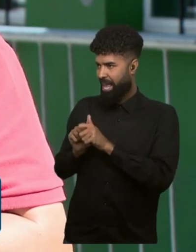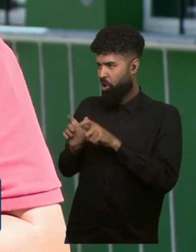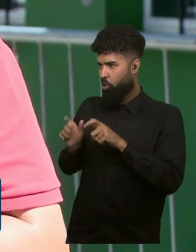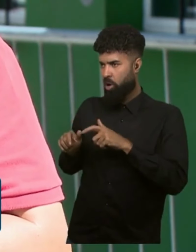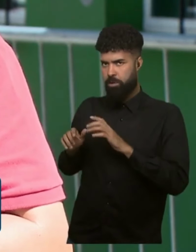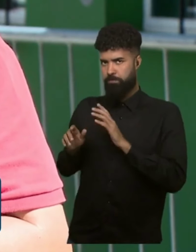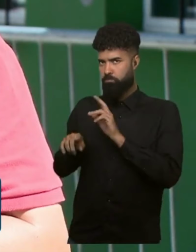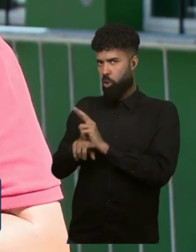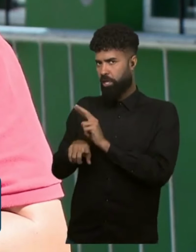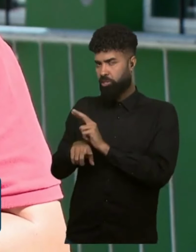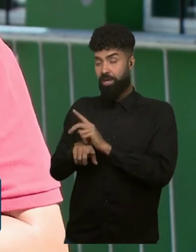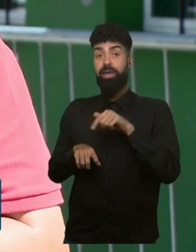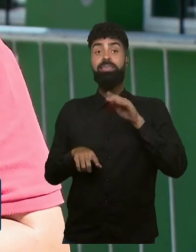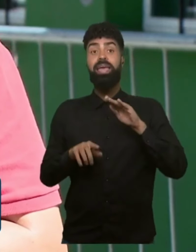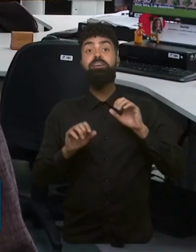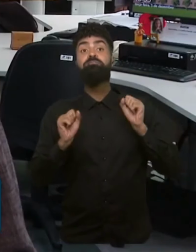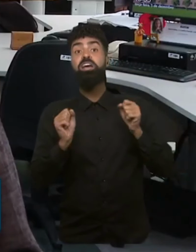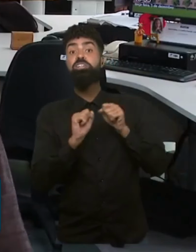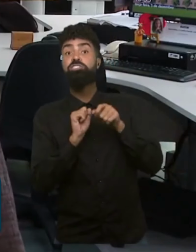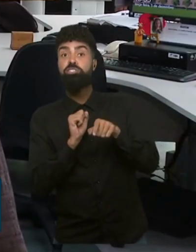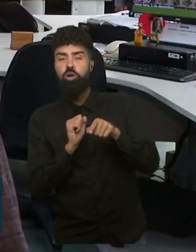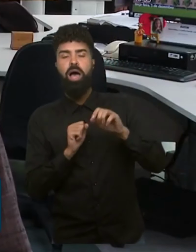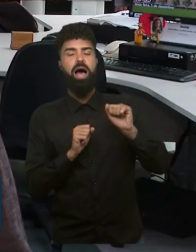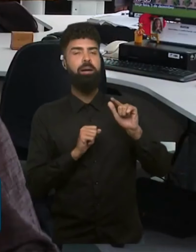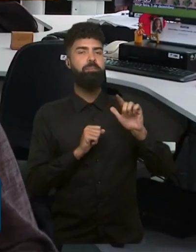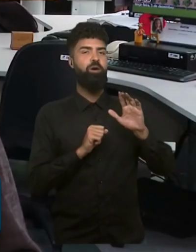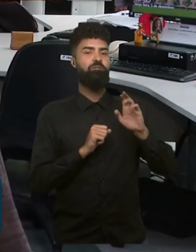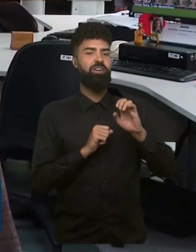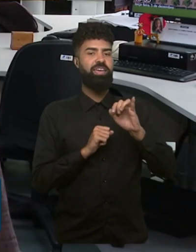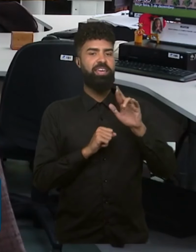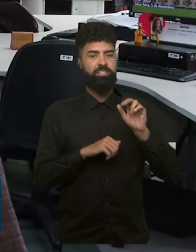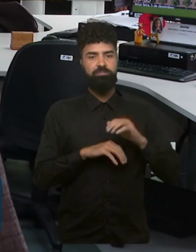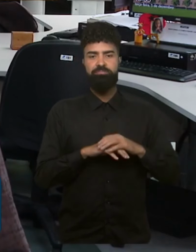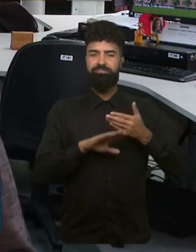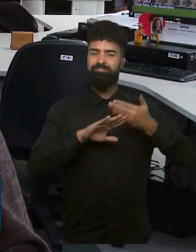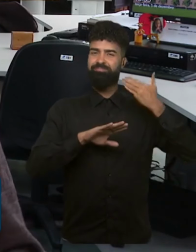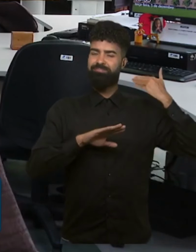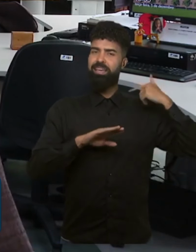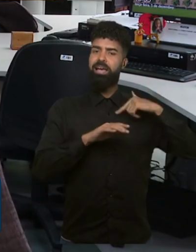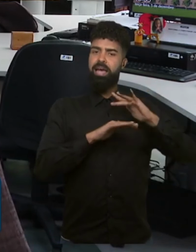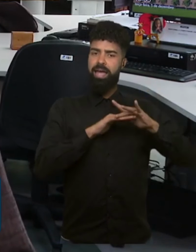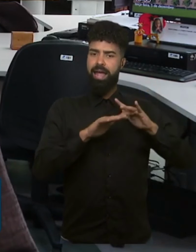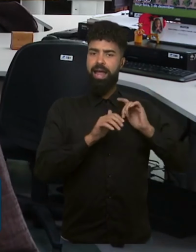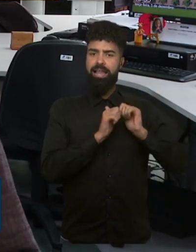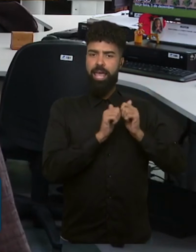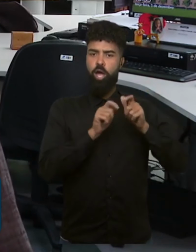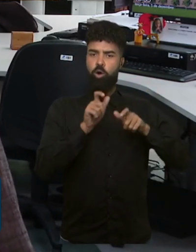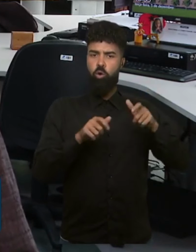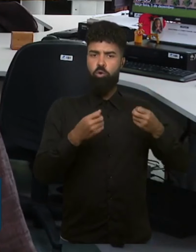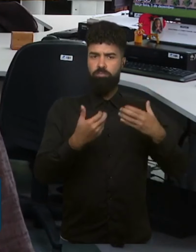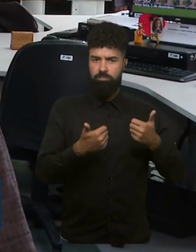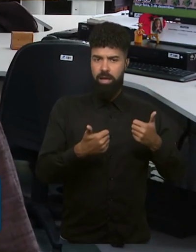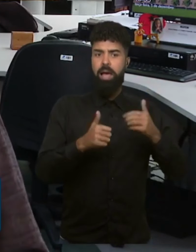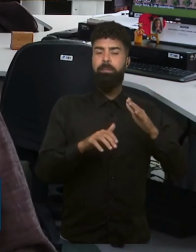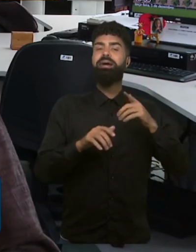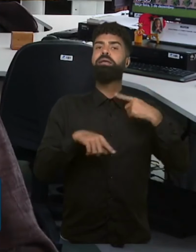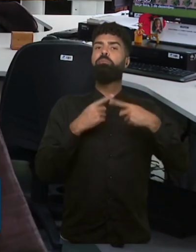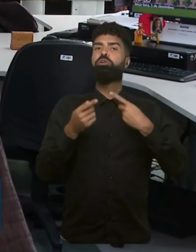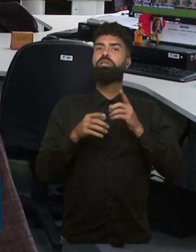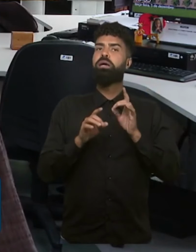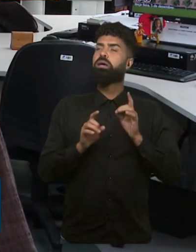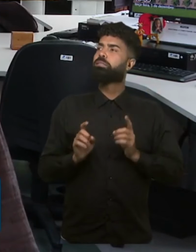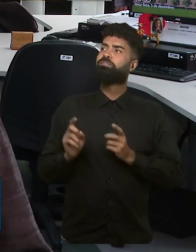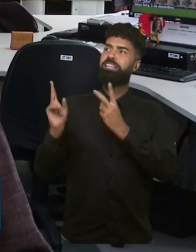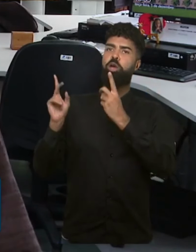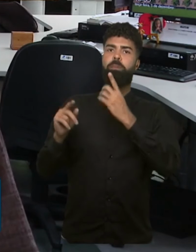melhor para isso do que Abel Ferreira. Nos últimos anos o Palmeiras tinha grandes elencos, mas se desfez de muitos jogadores na última temporada, entre eles o